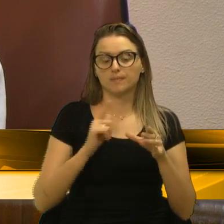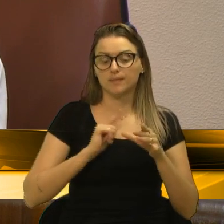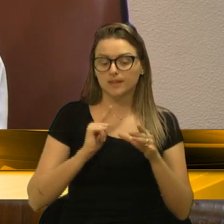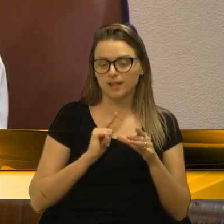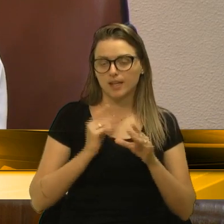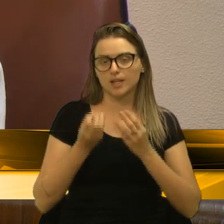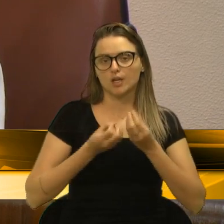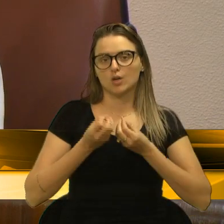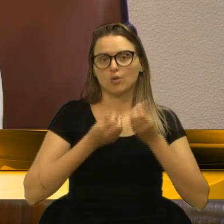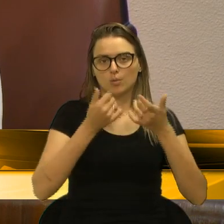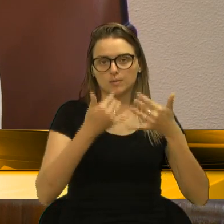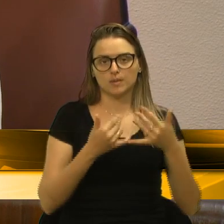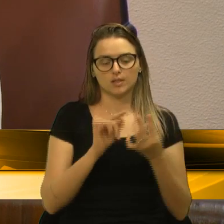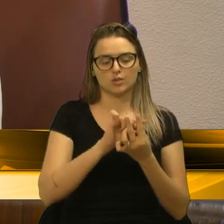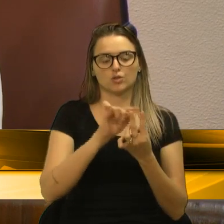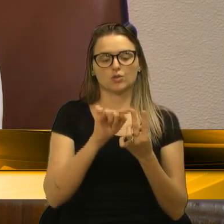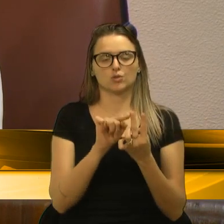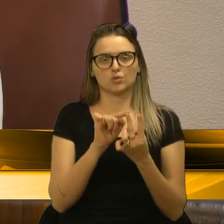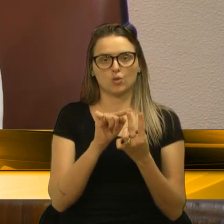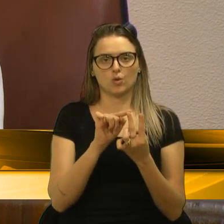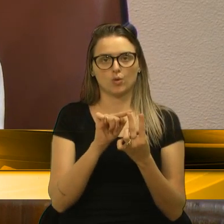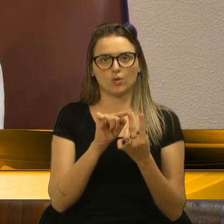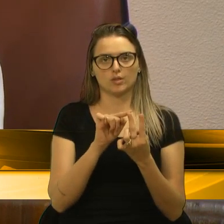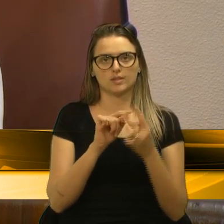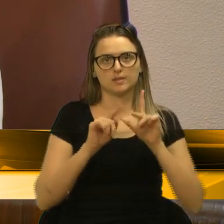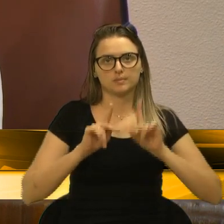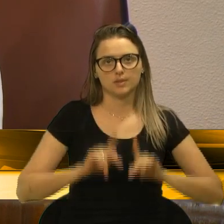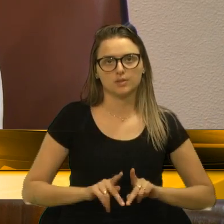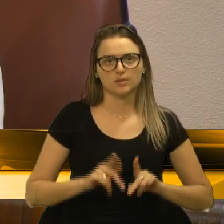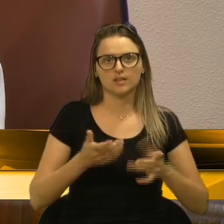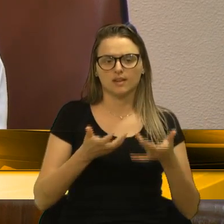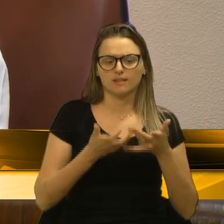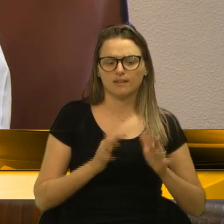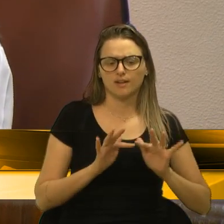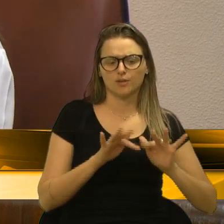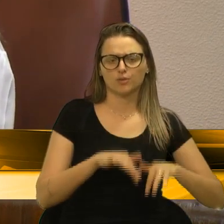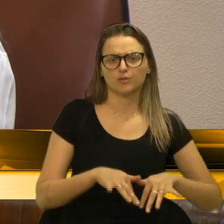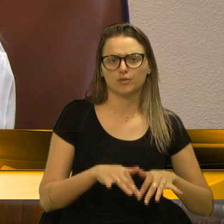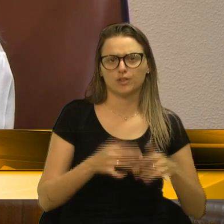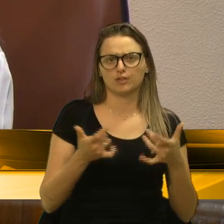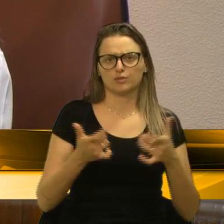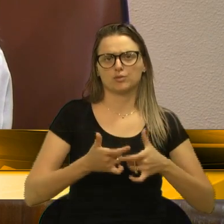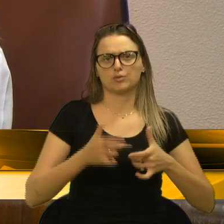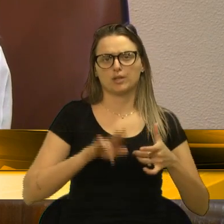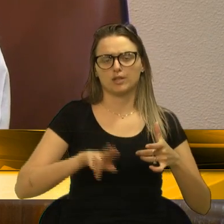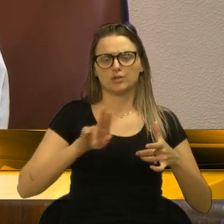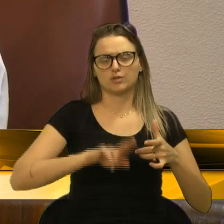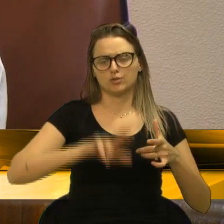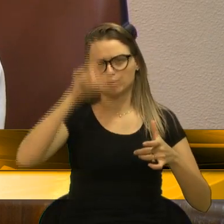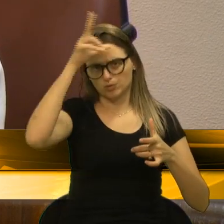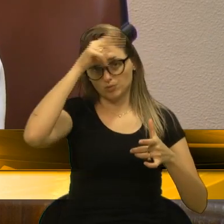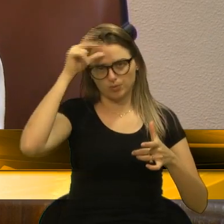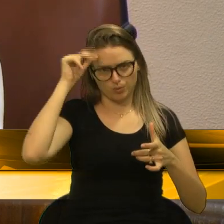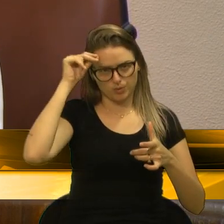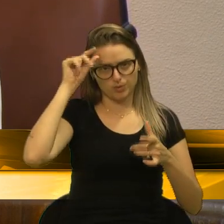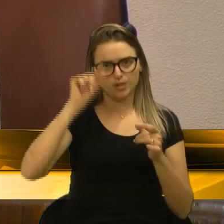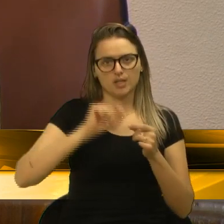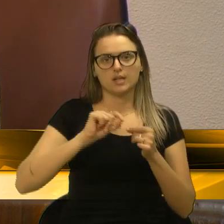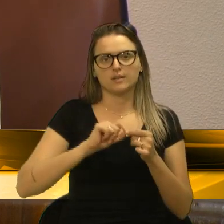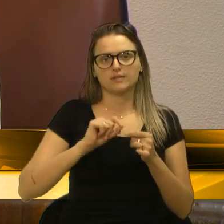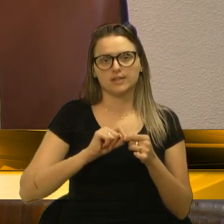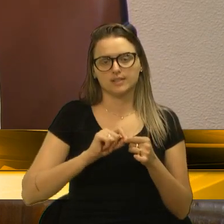prerrogativa 2 agentes públicos primarem pelo fim maior dos espaços públicos, sob pena de